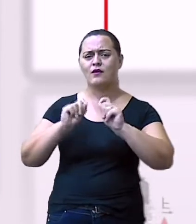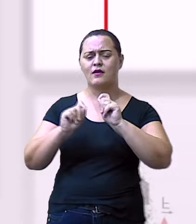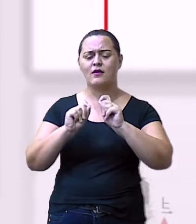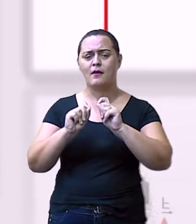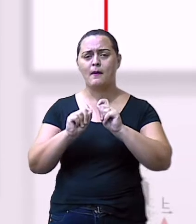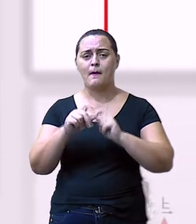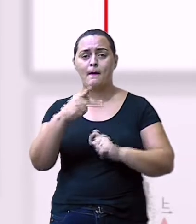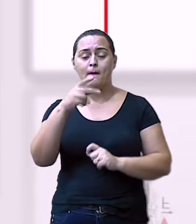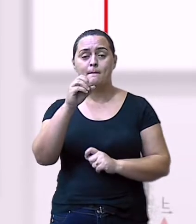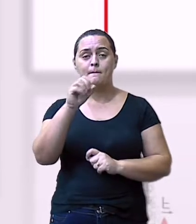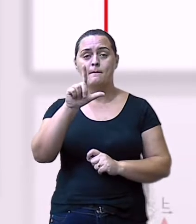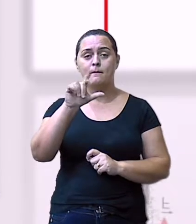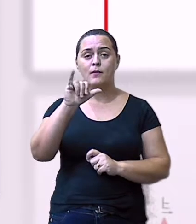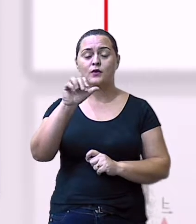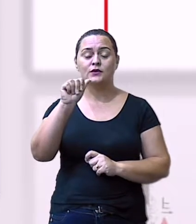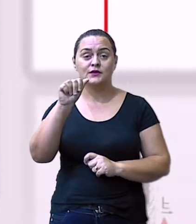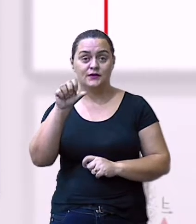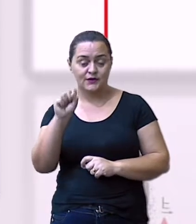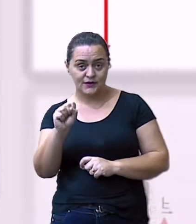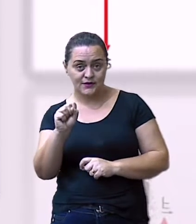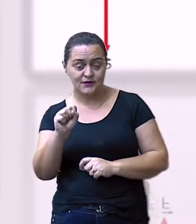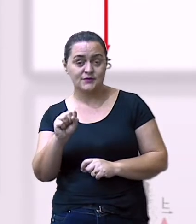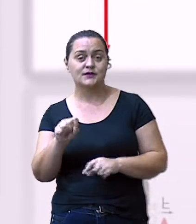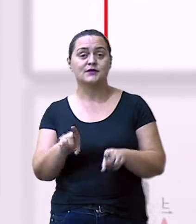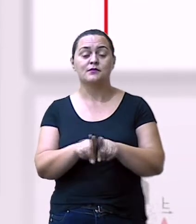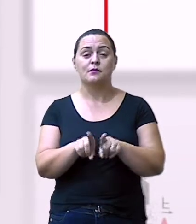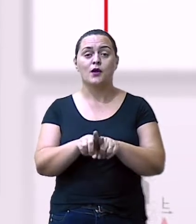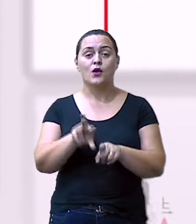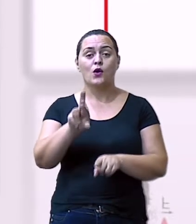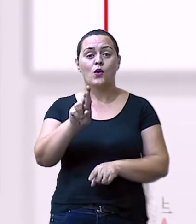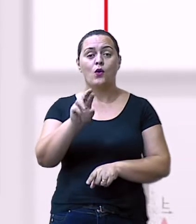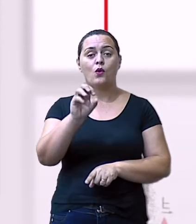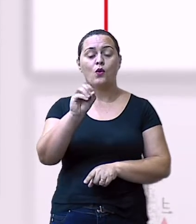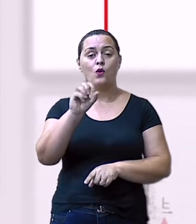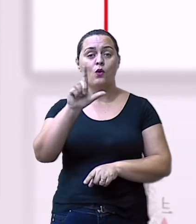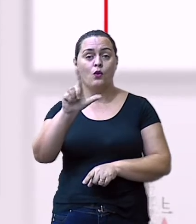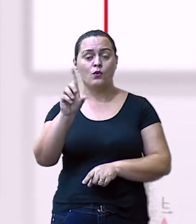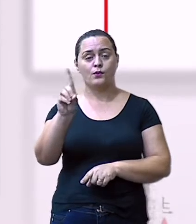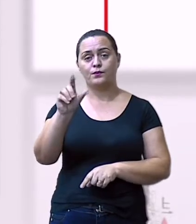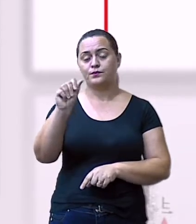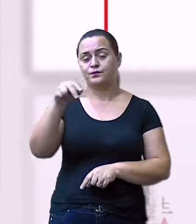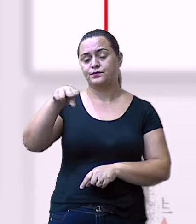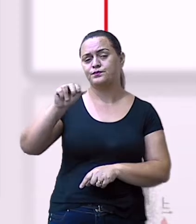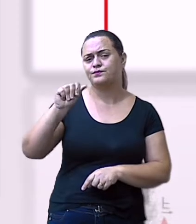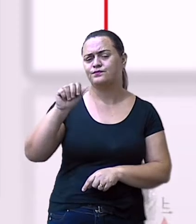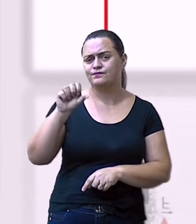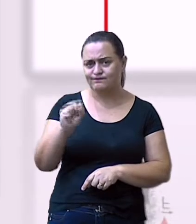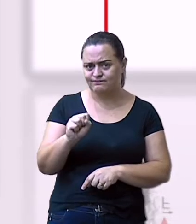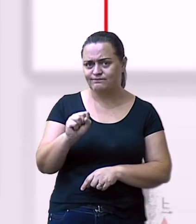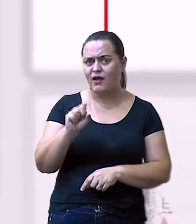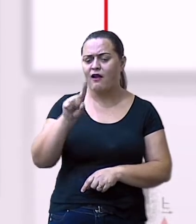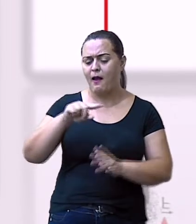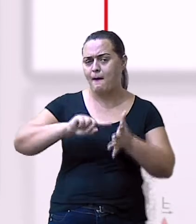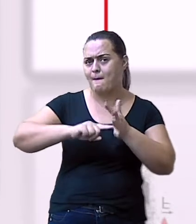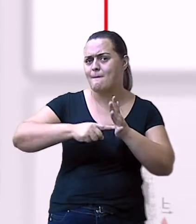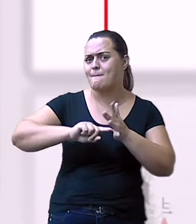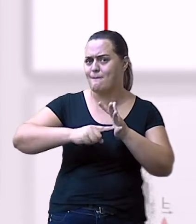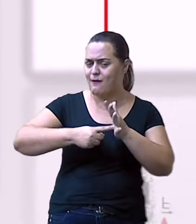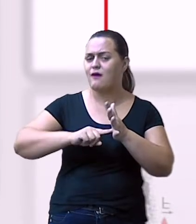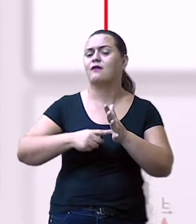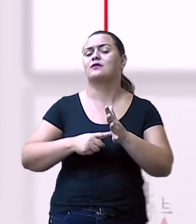das roldanas. As polias e as roldanas estão, no nosso cotidiano sem que a gente perceba.